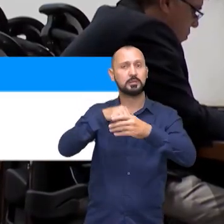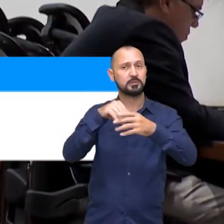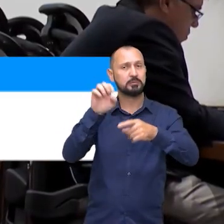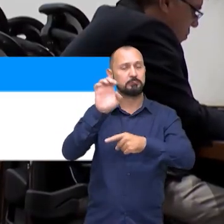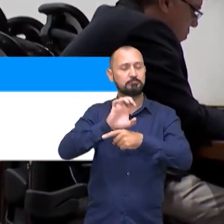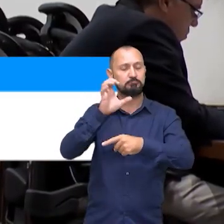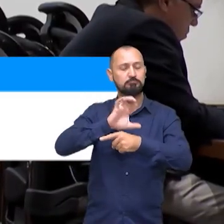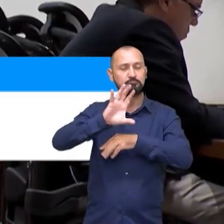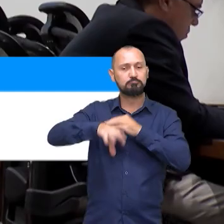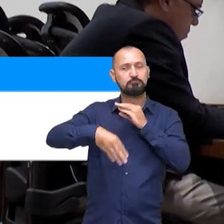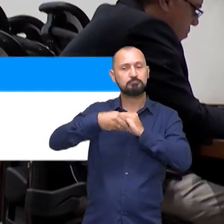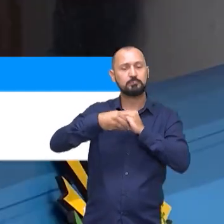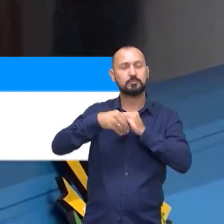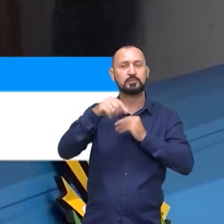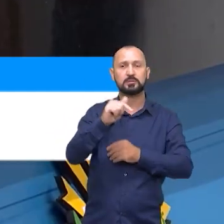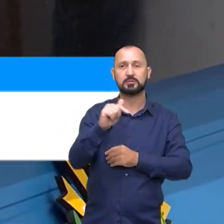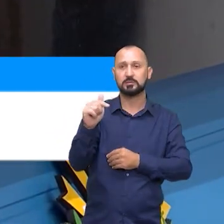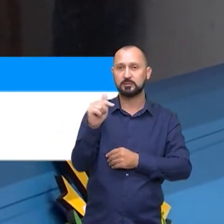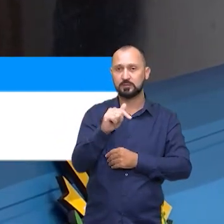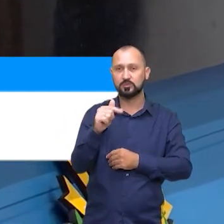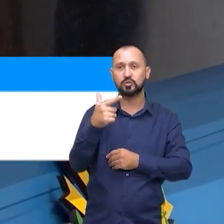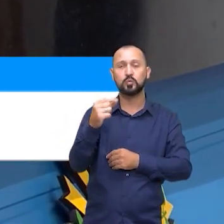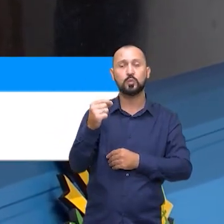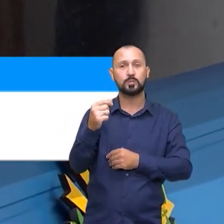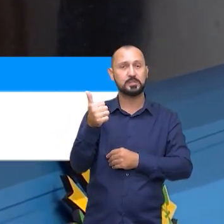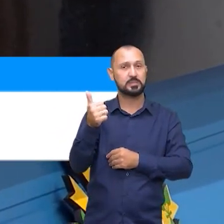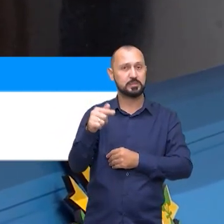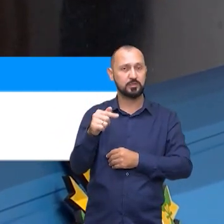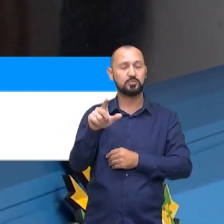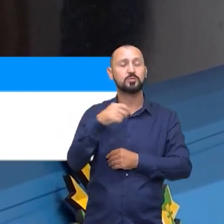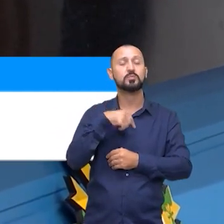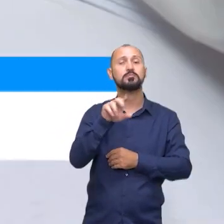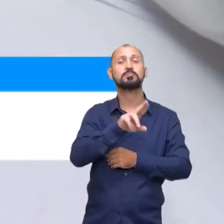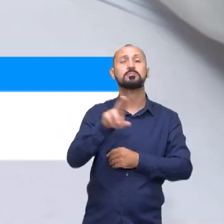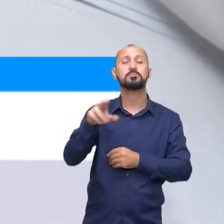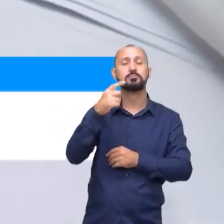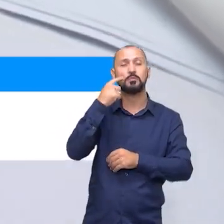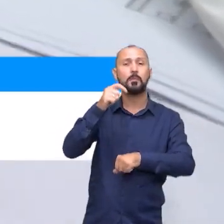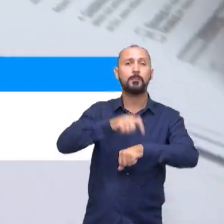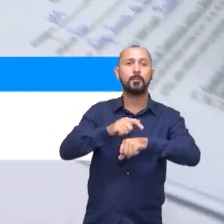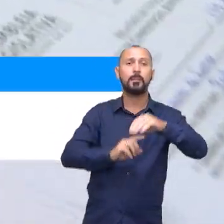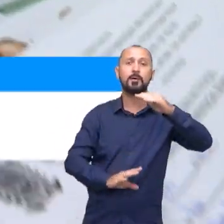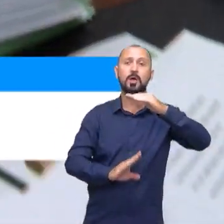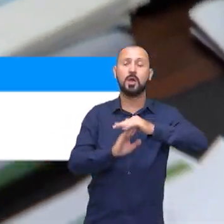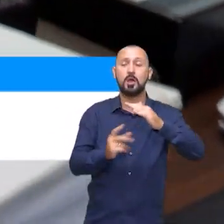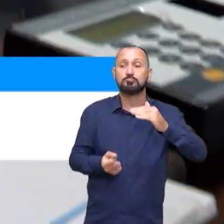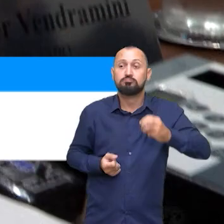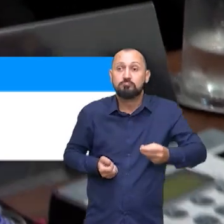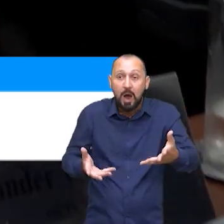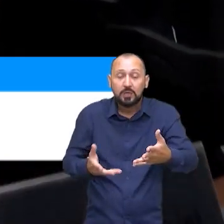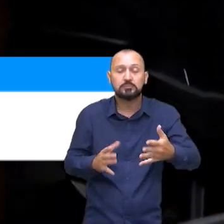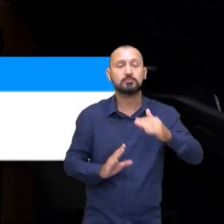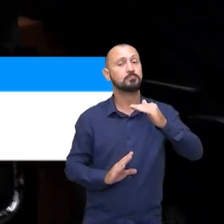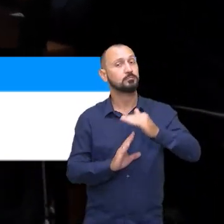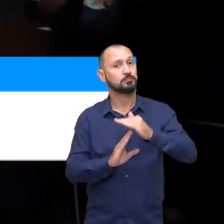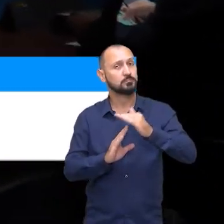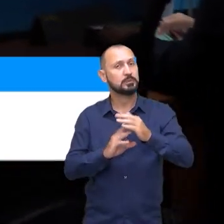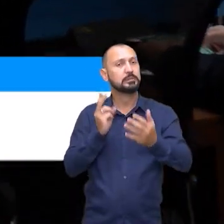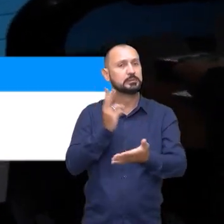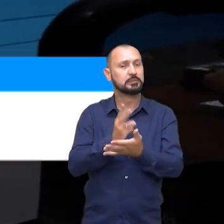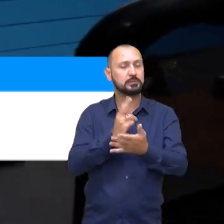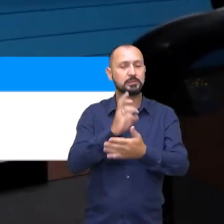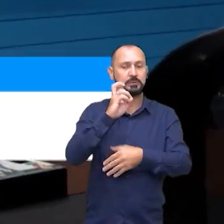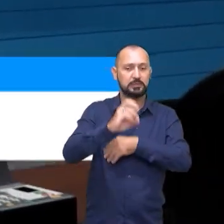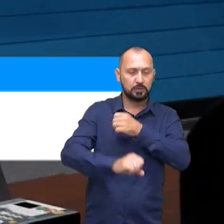prevista na Emenda Constitucional 77 de 2017, do chamado Regime de Limitação de Gastos, a ser